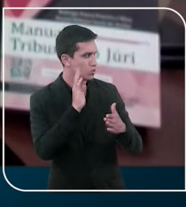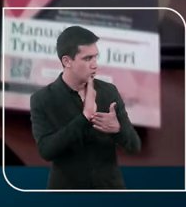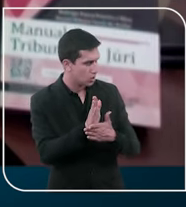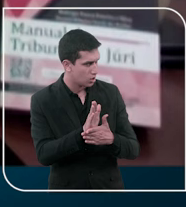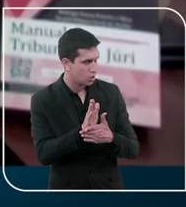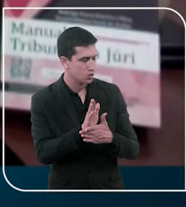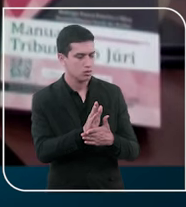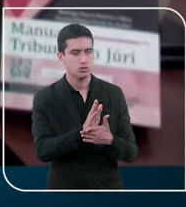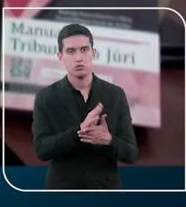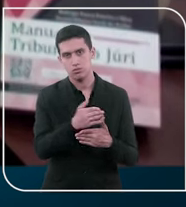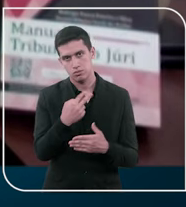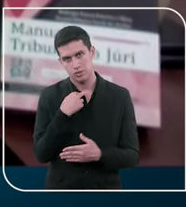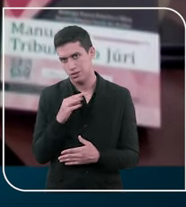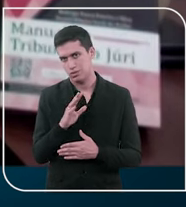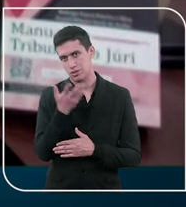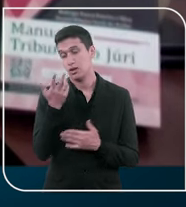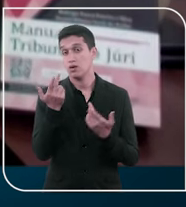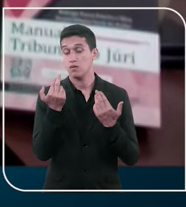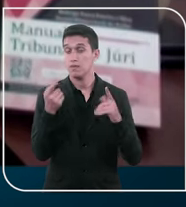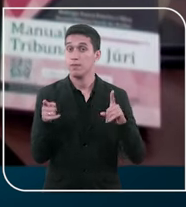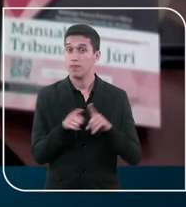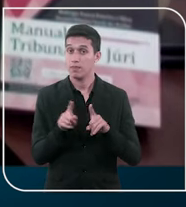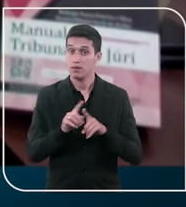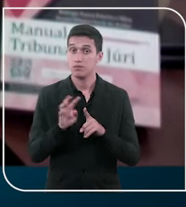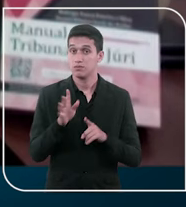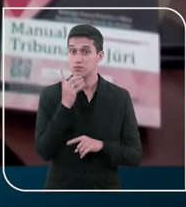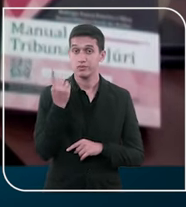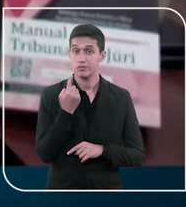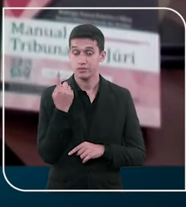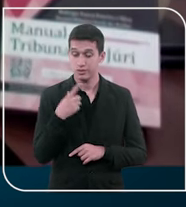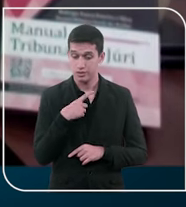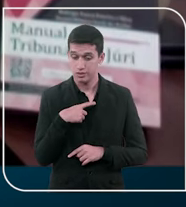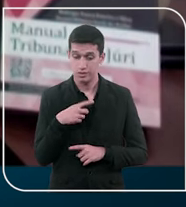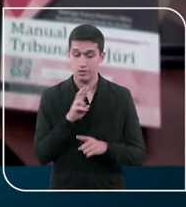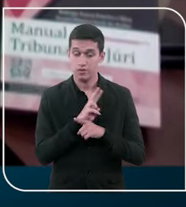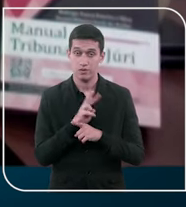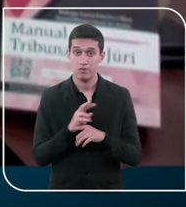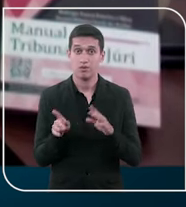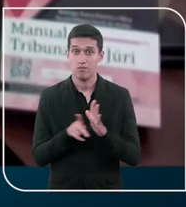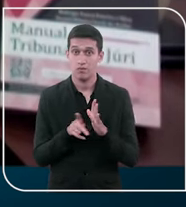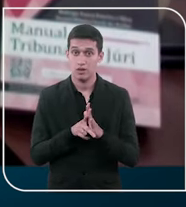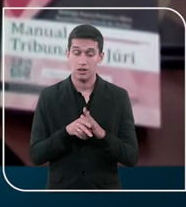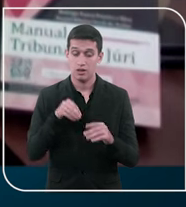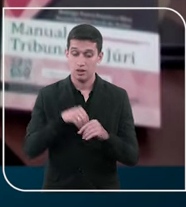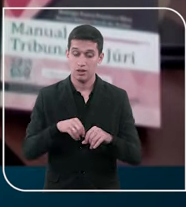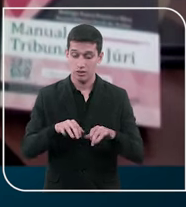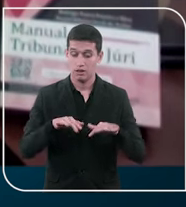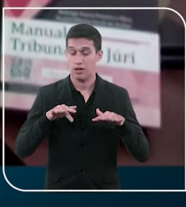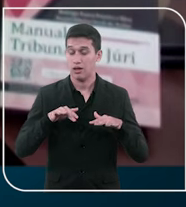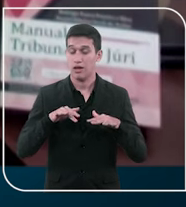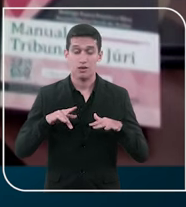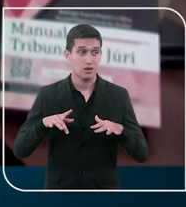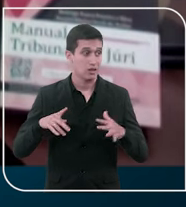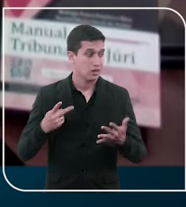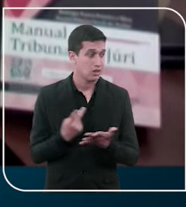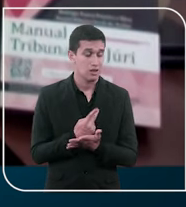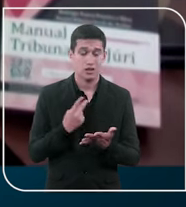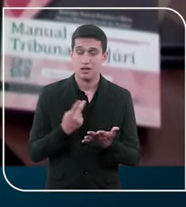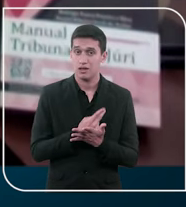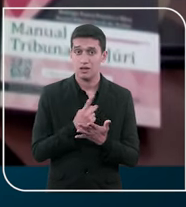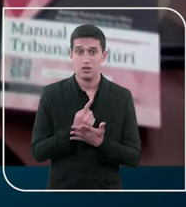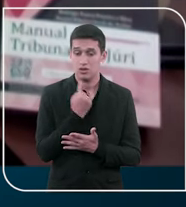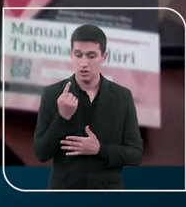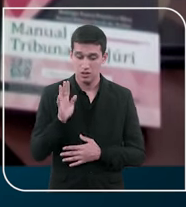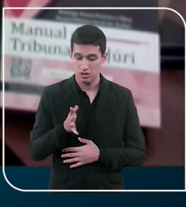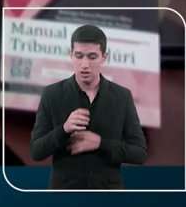E isso que não pode acontecer. É a mesma coisa a situação que nós temos com a disposição física em plenário. É um